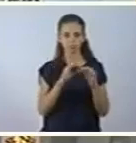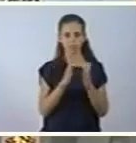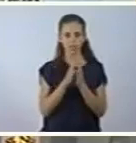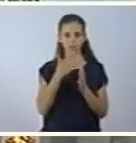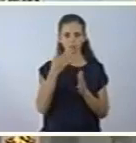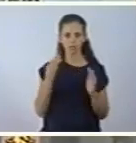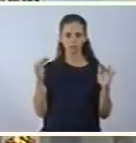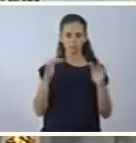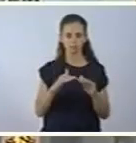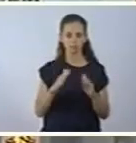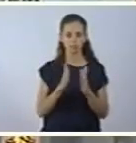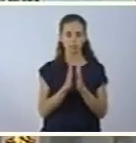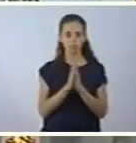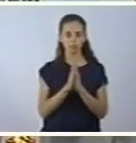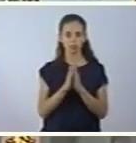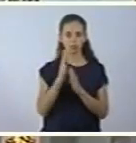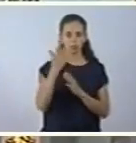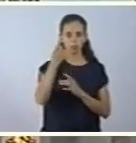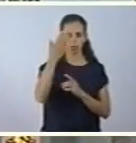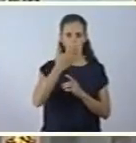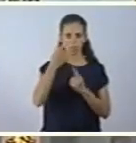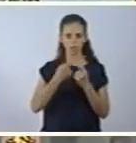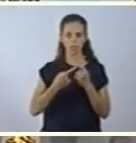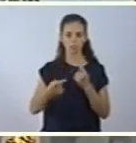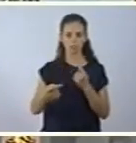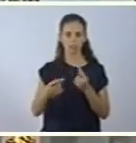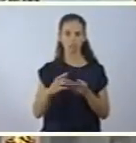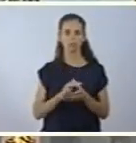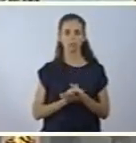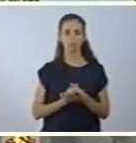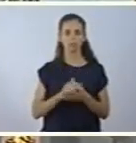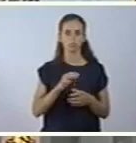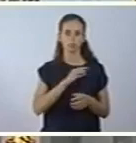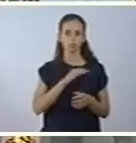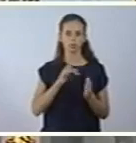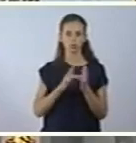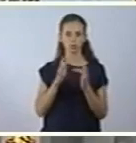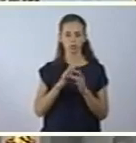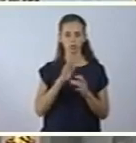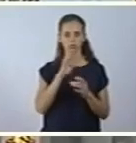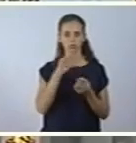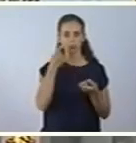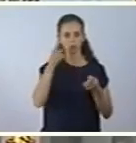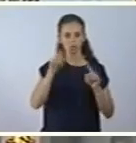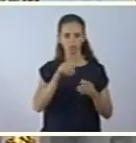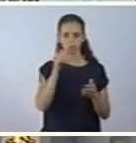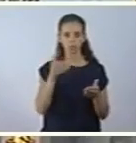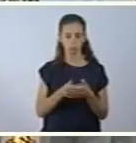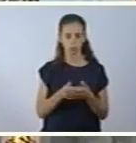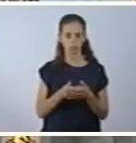toda a Igreja, ao celebrarmos o primeiro dia da semana em que nosso Senhor Jesus Cristo ressuscitou dos